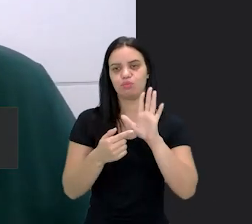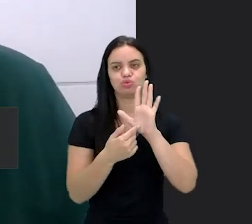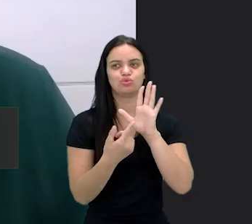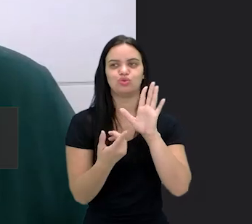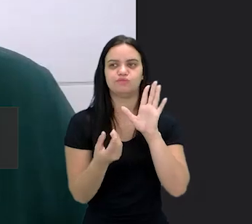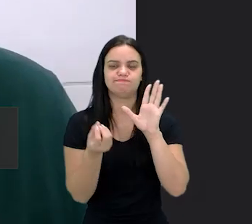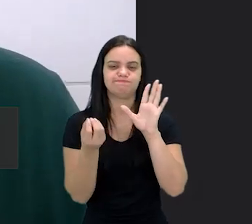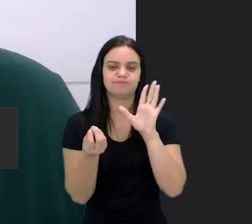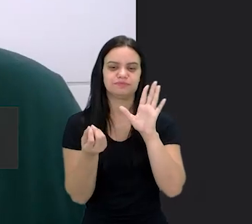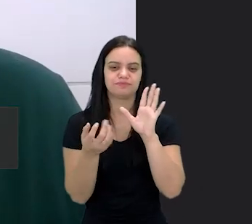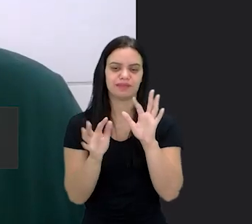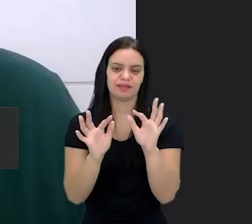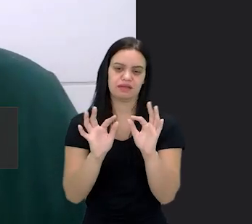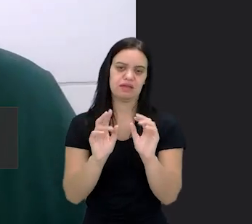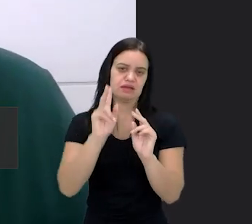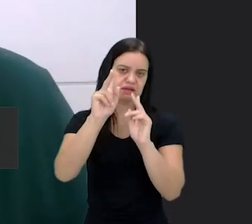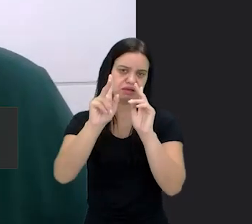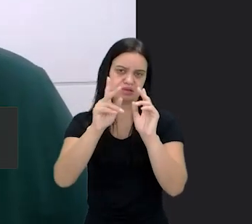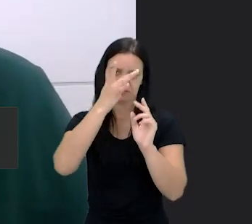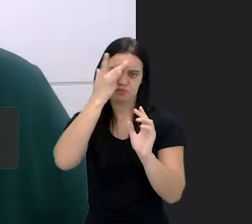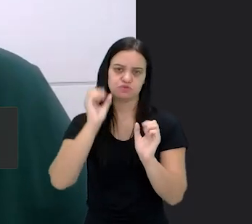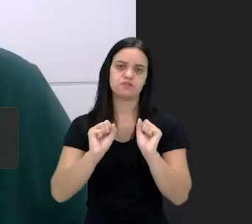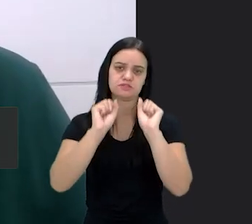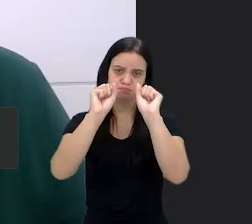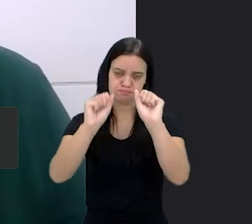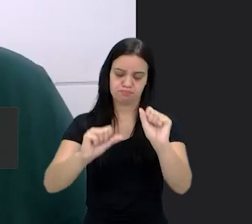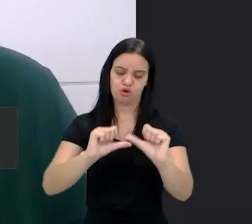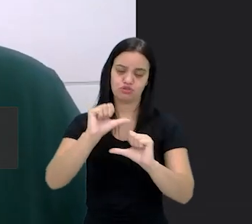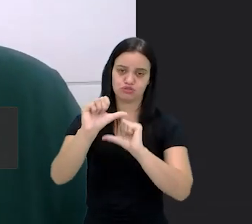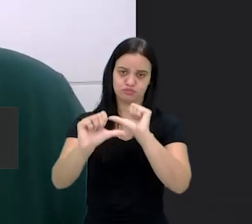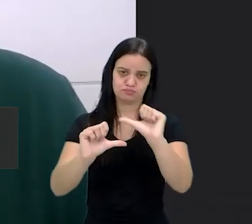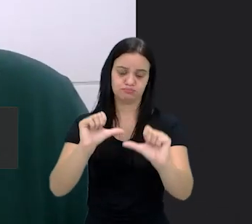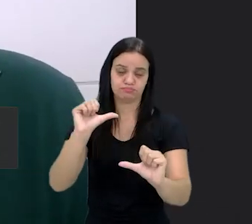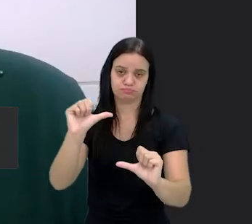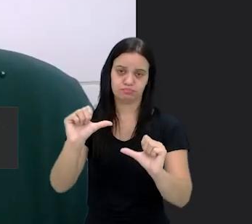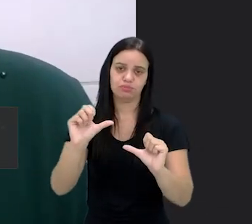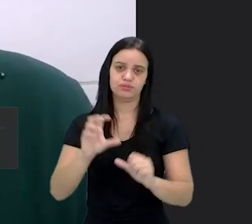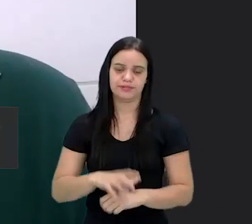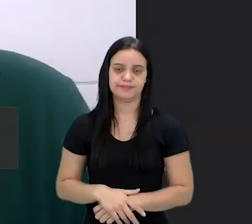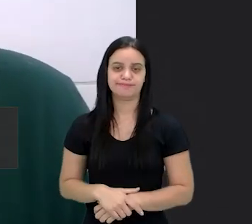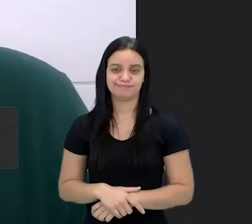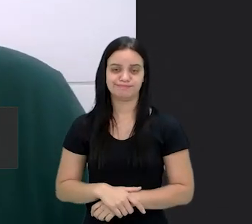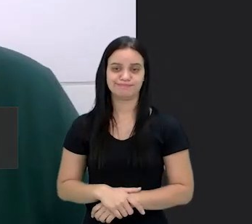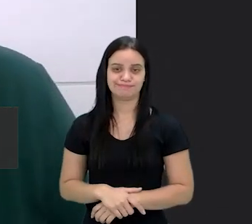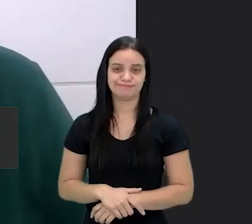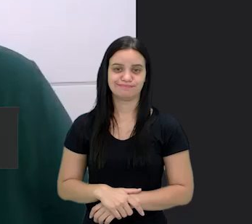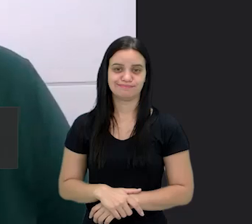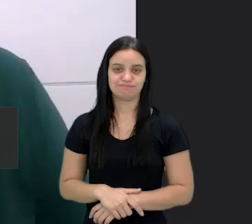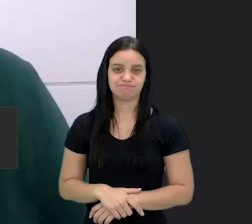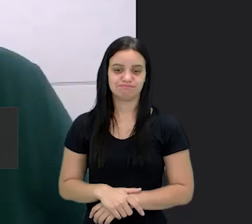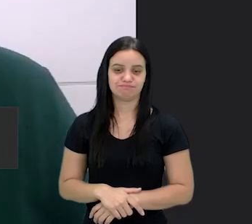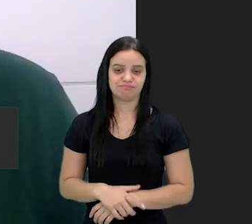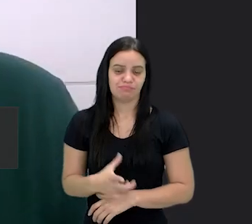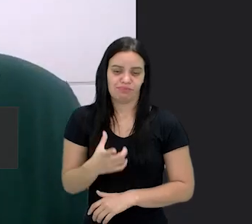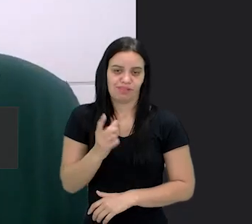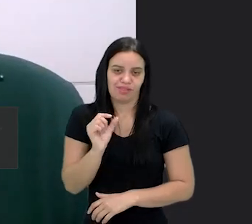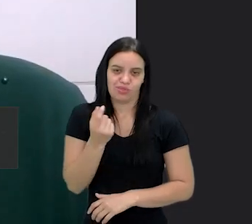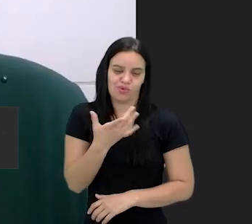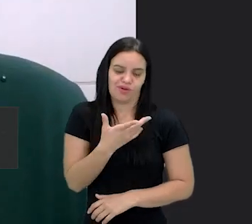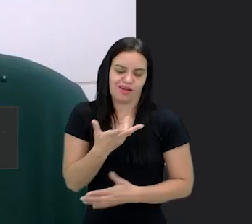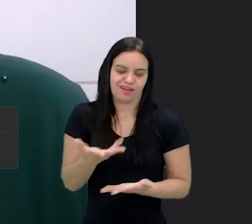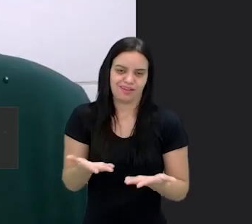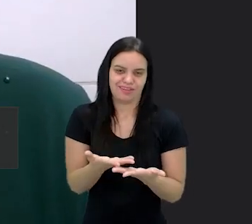que as pessoas podem mudar, né? Sim. Na visão do nosso narrador aí,